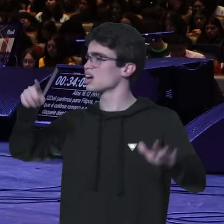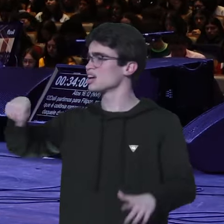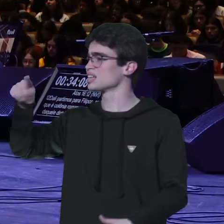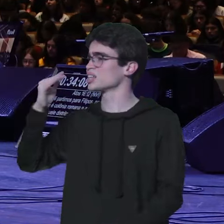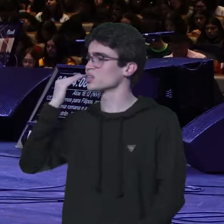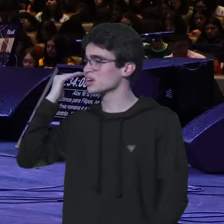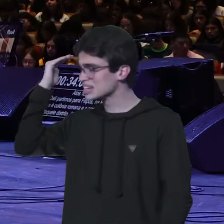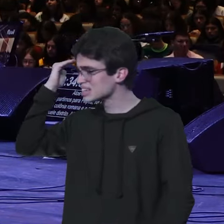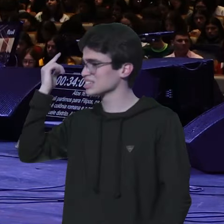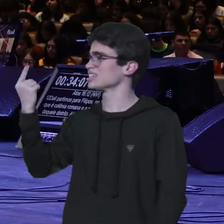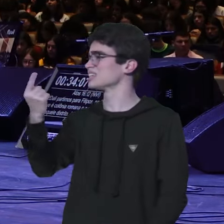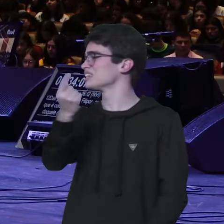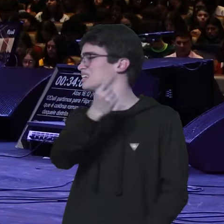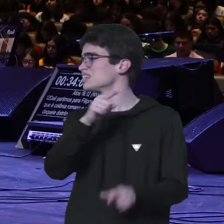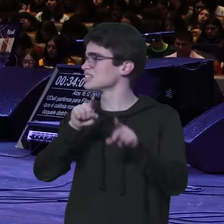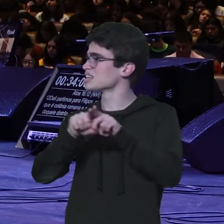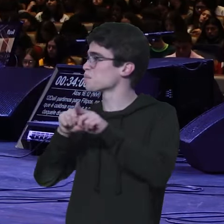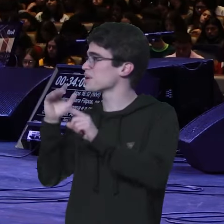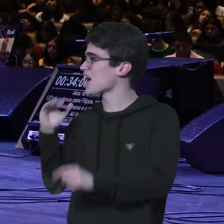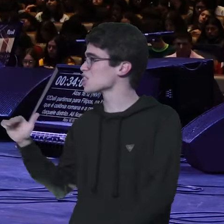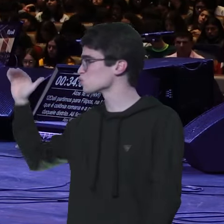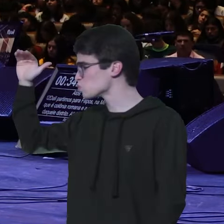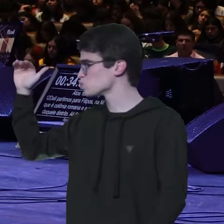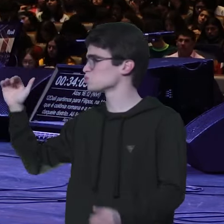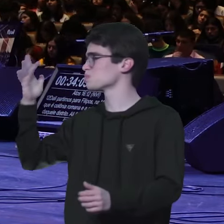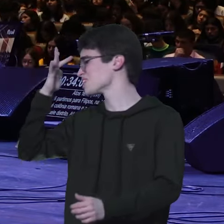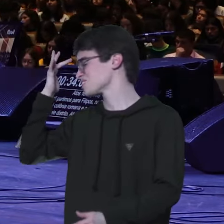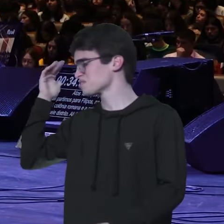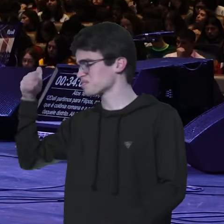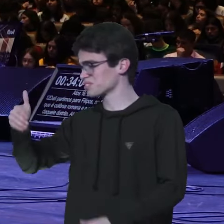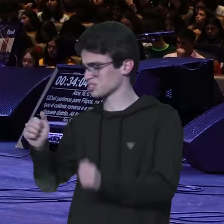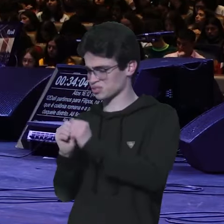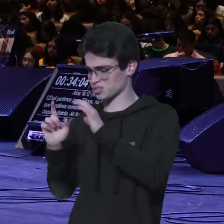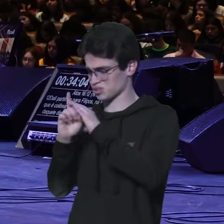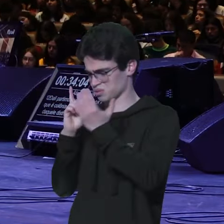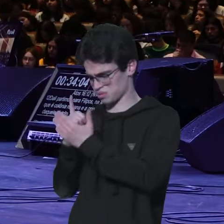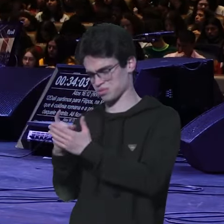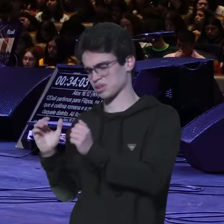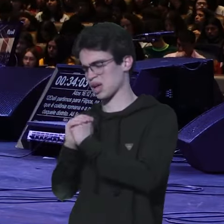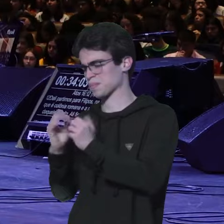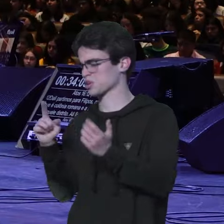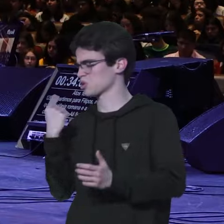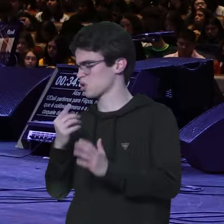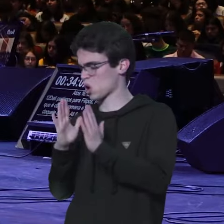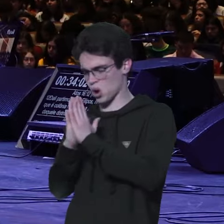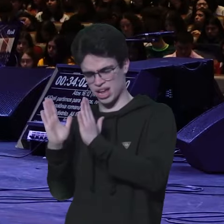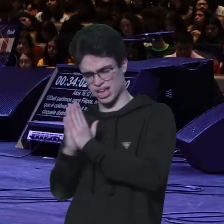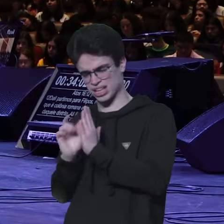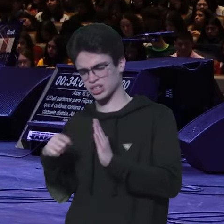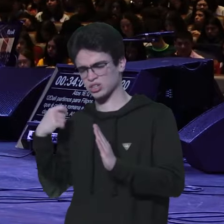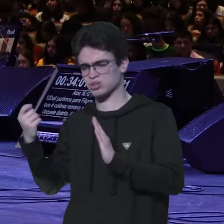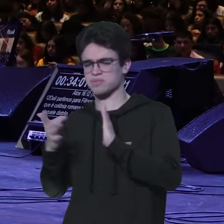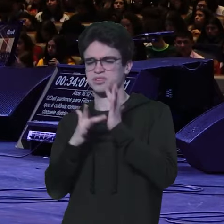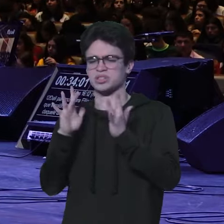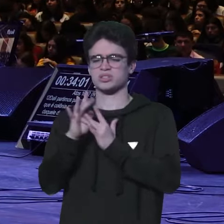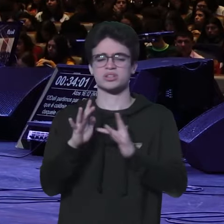jovem, cada adulto que está aqui neste culto, Senhor. É assim que nós oramos, no nome de